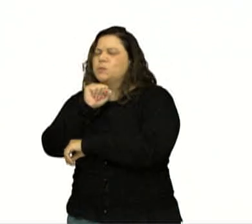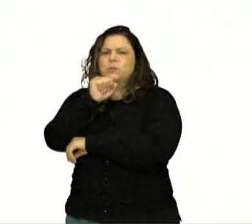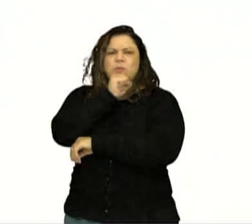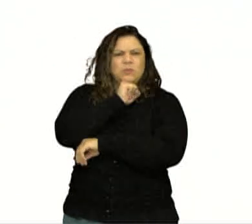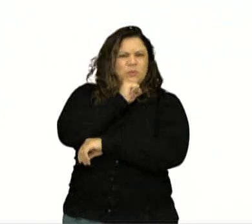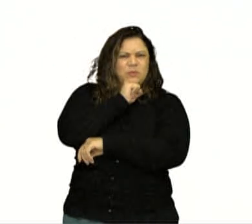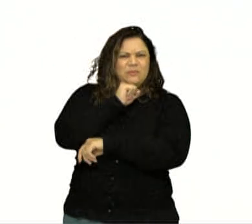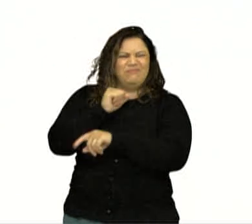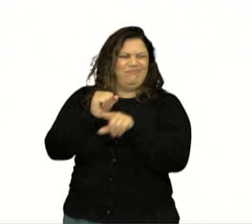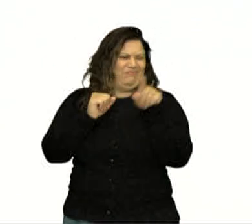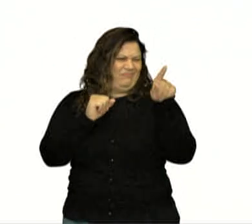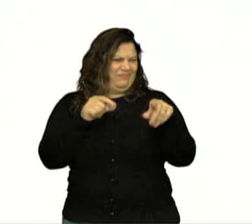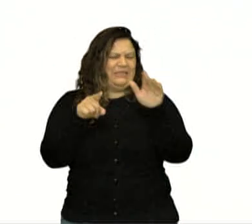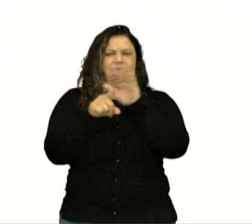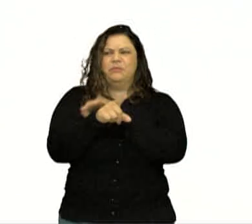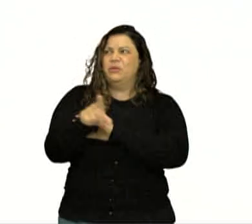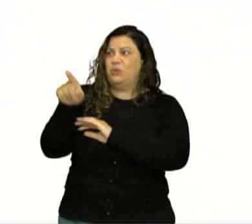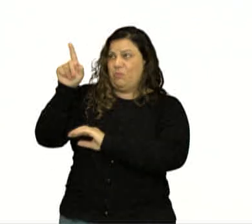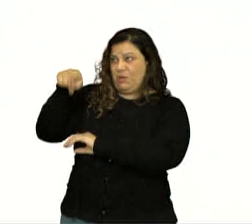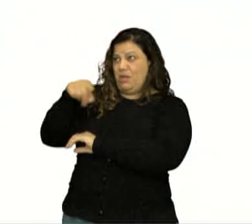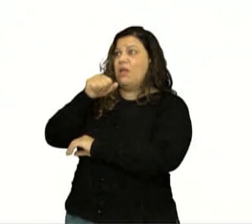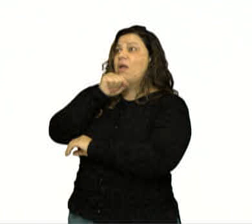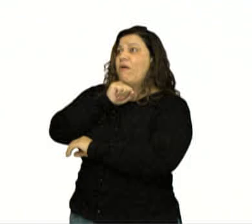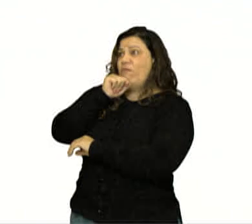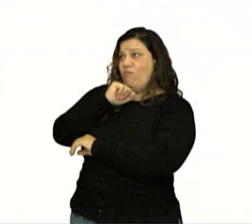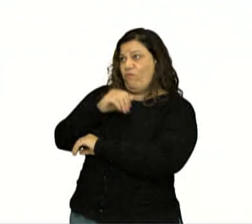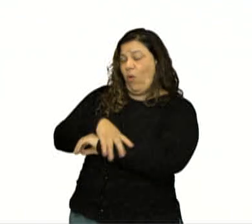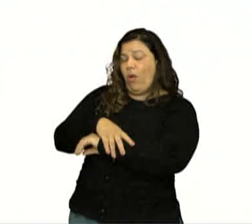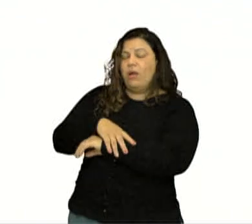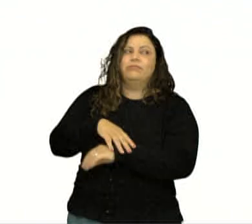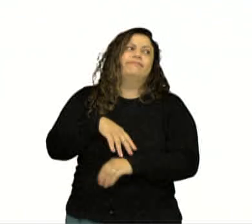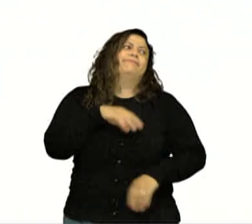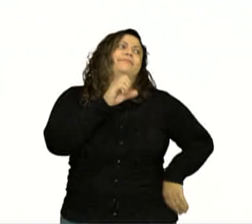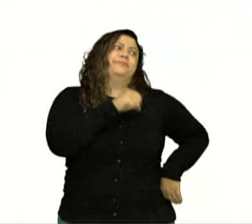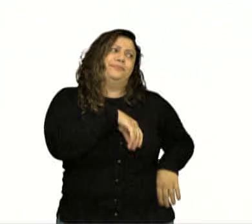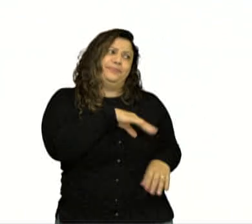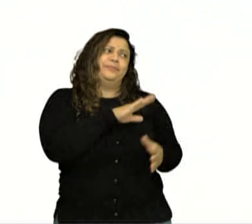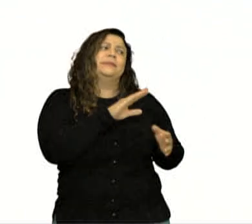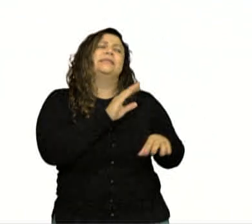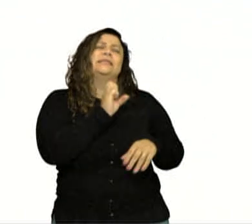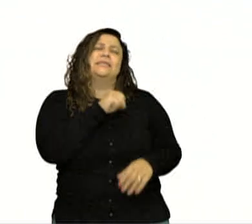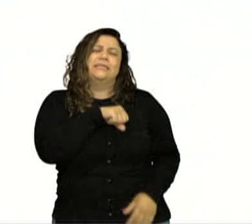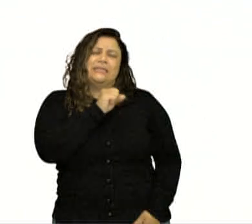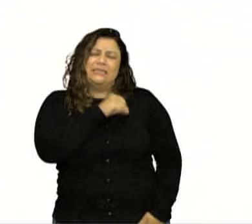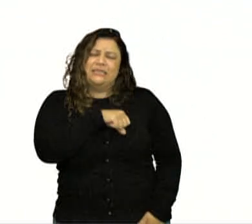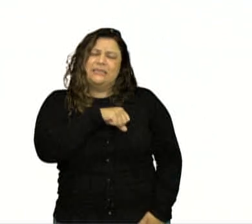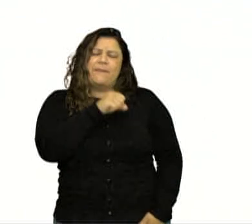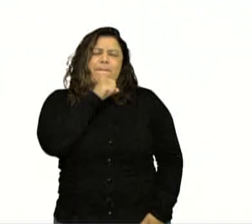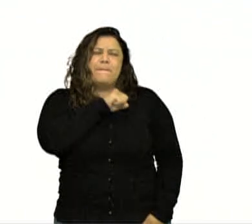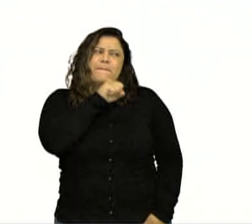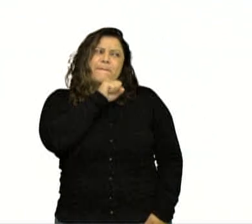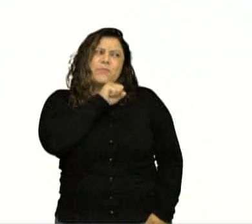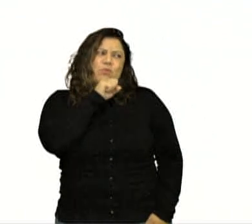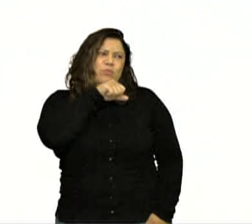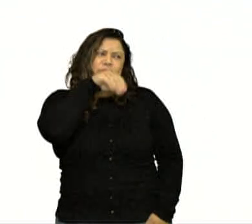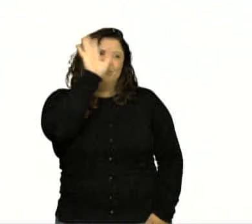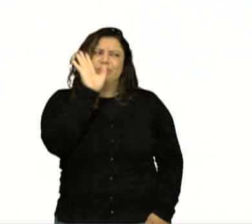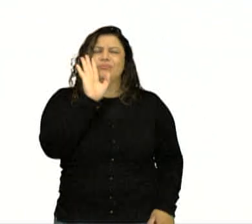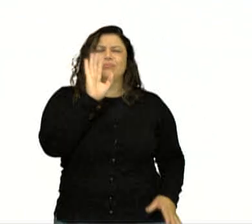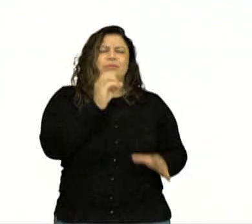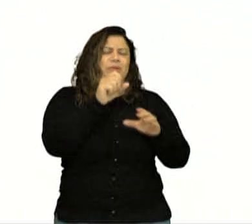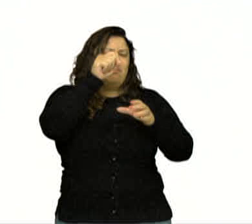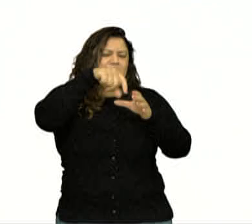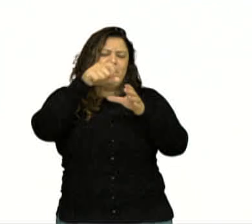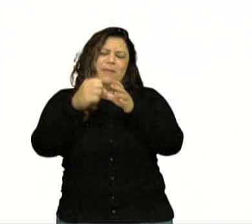velha que você, vovó. Rosa sorriu. Muito, muito mais velha, querida. Ela foi plantada pela minha